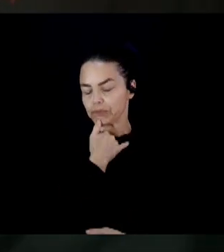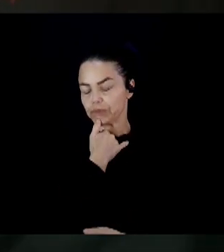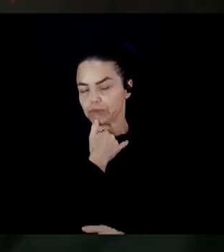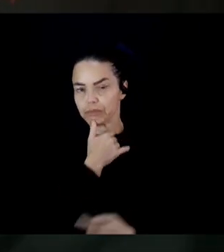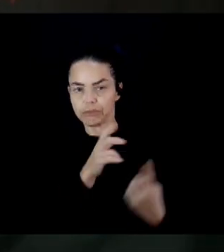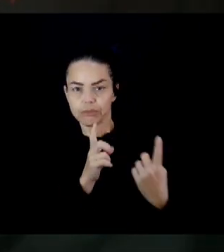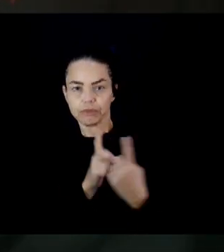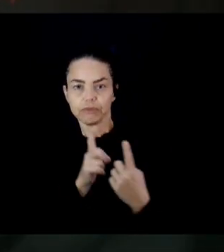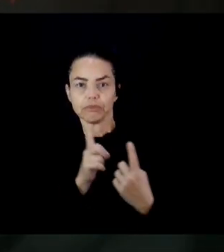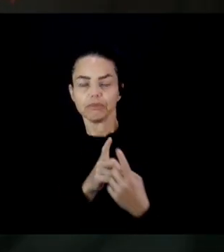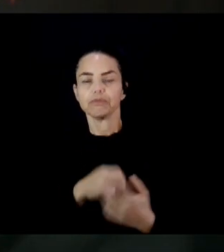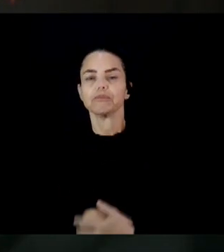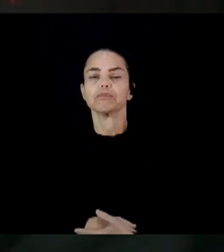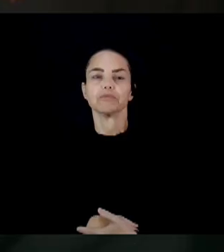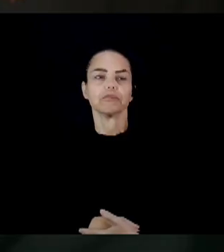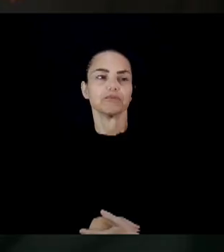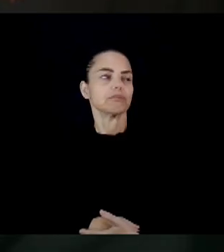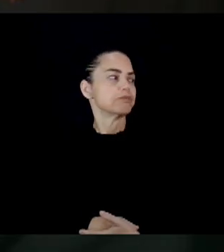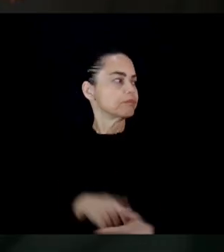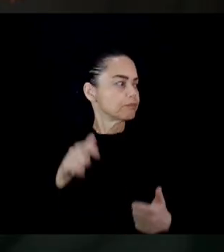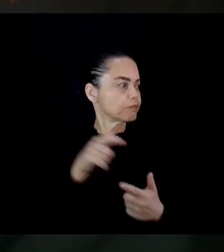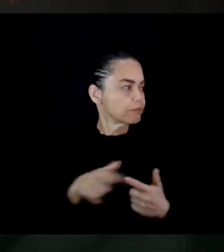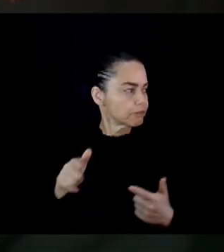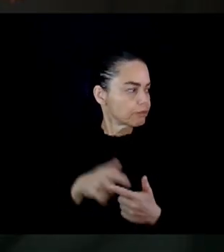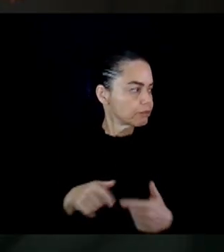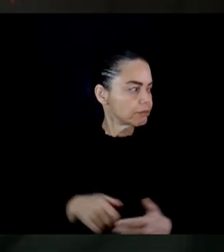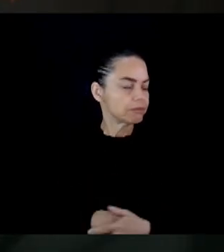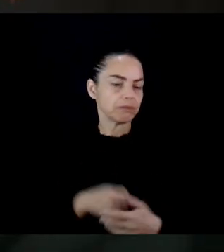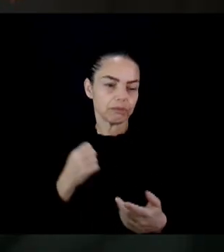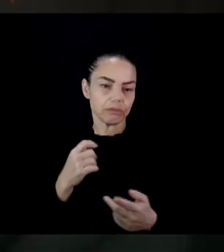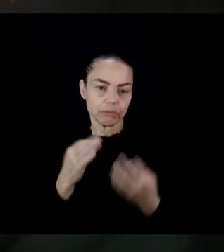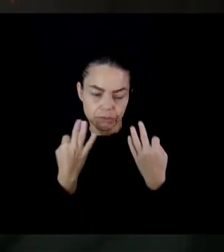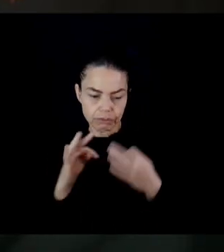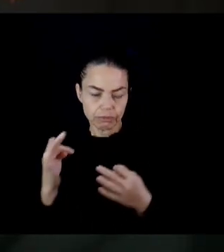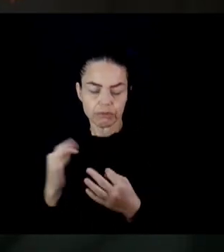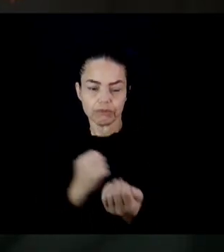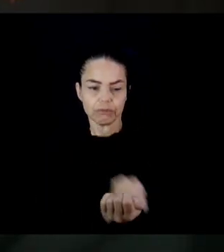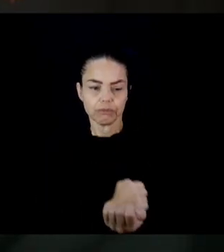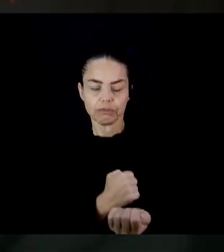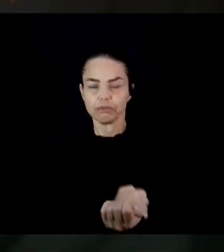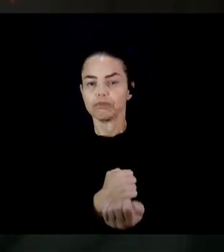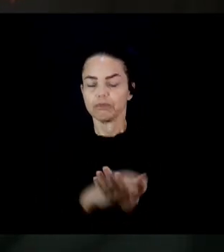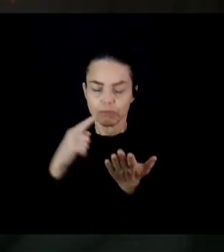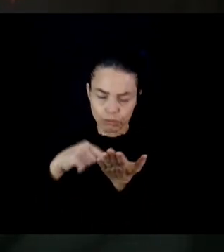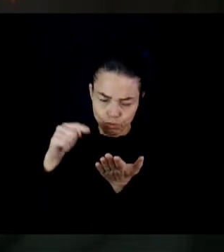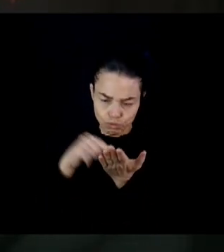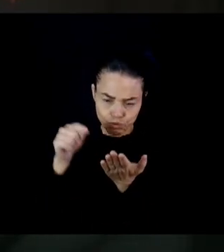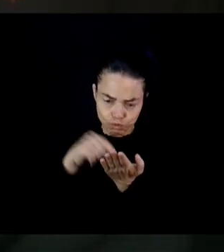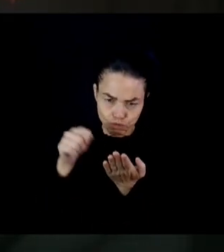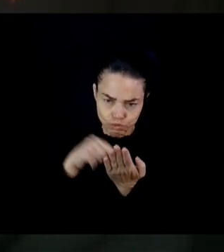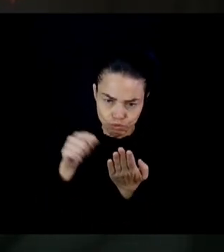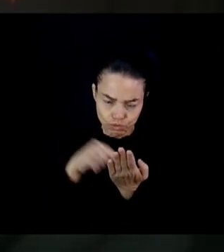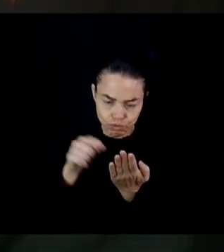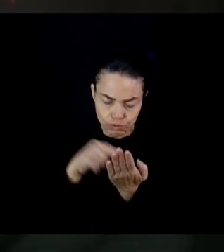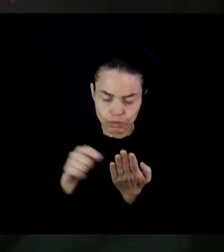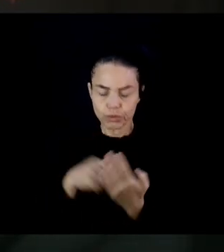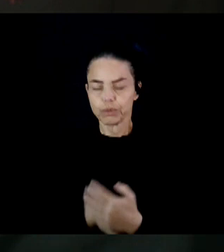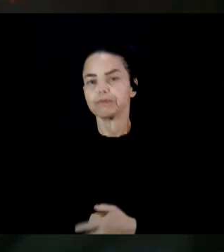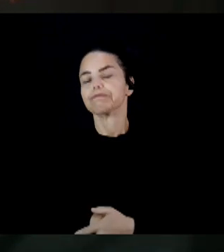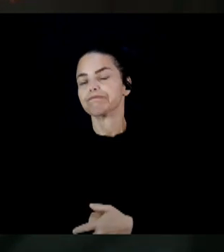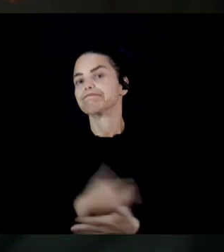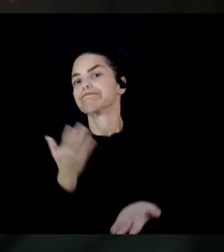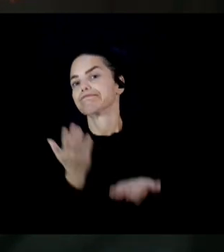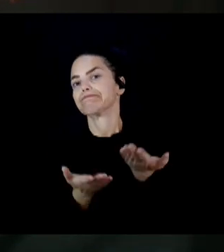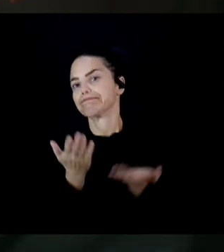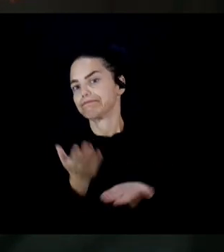diagnosticados com vício da tecnologia, com vício no celular. Então, assim, a gente precisa balancear isso